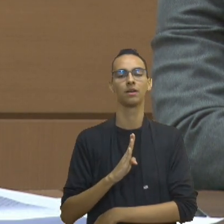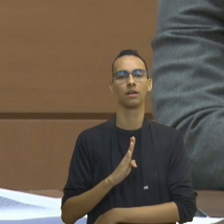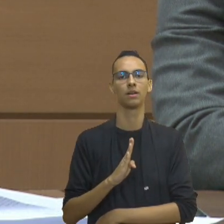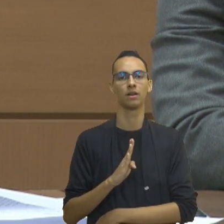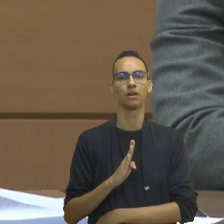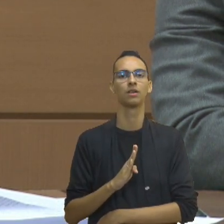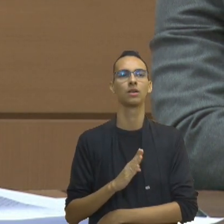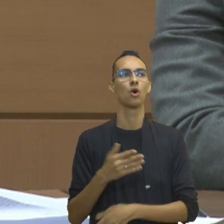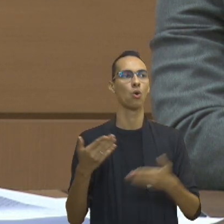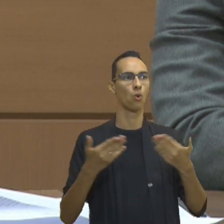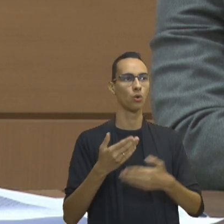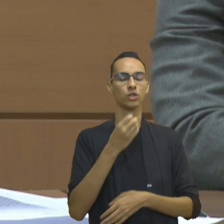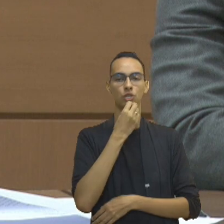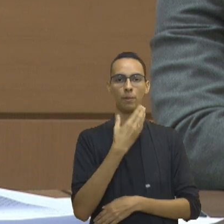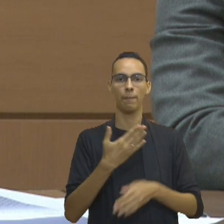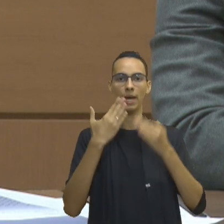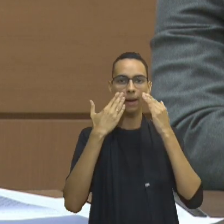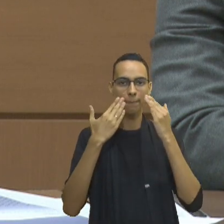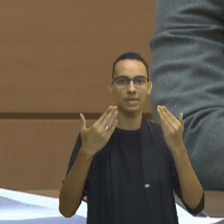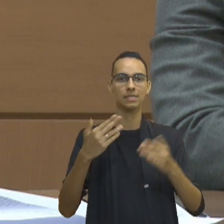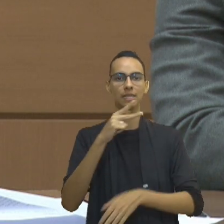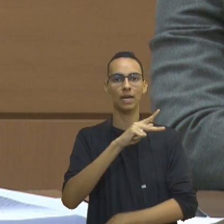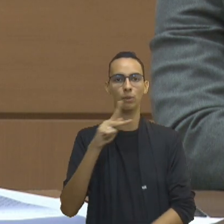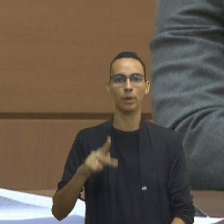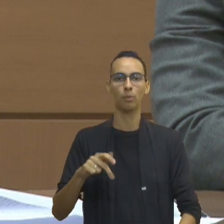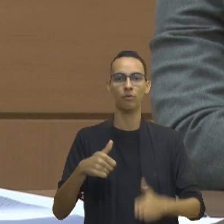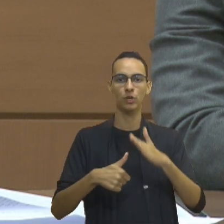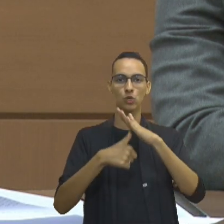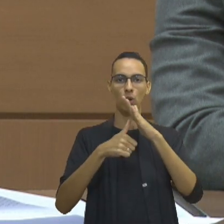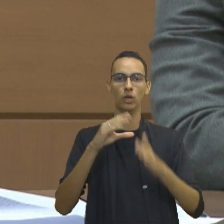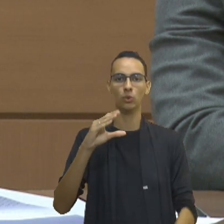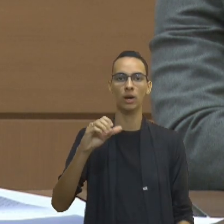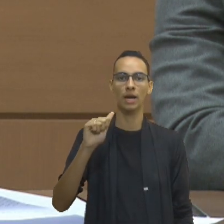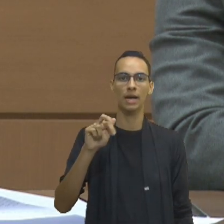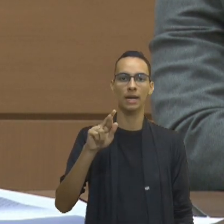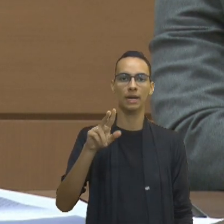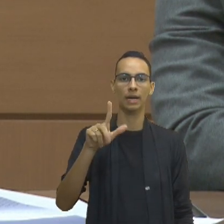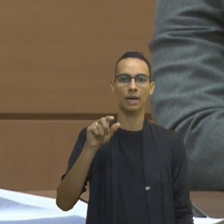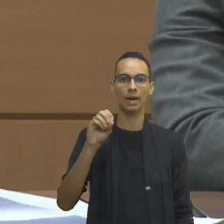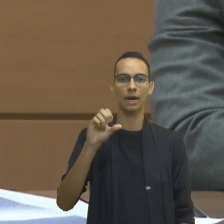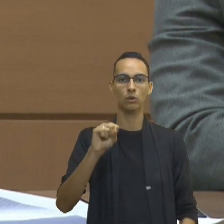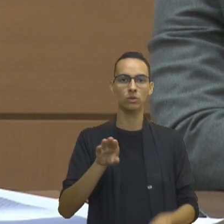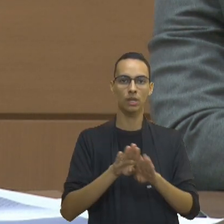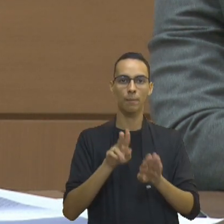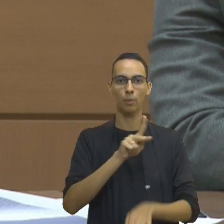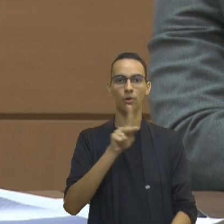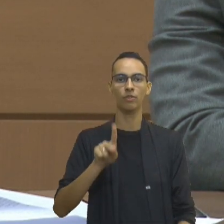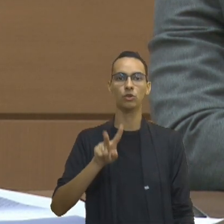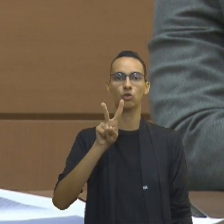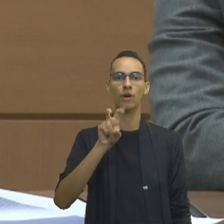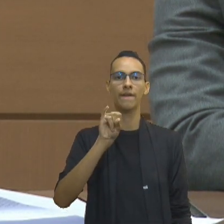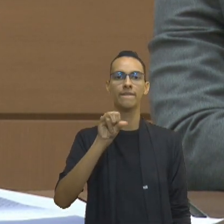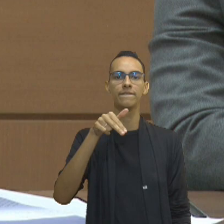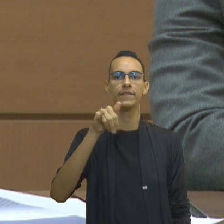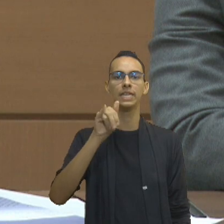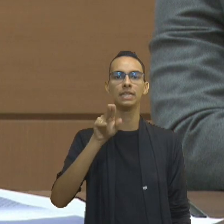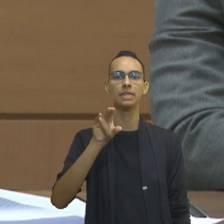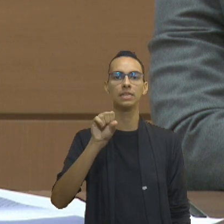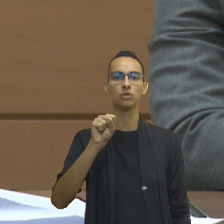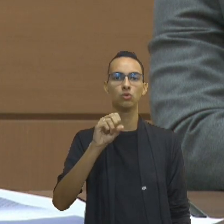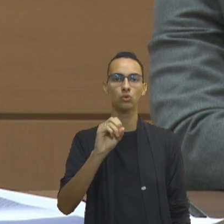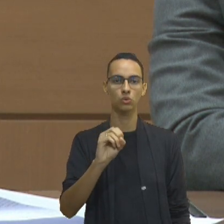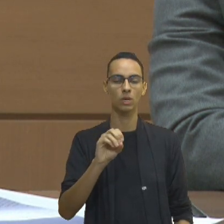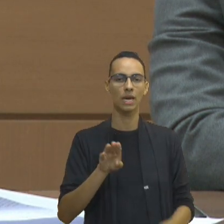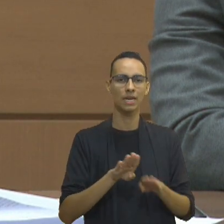bem apresentados pelo professor Carlos e pelo professor Vinícius, e também